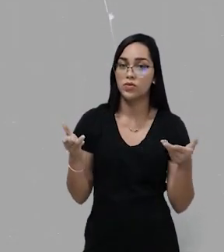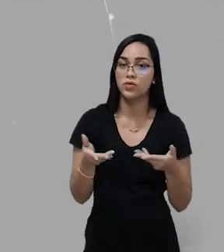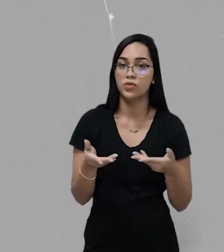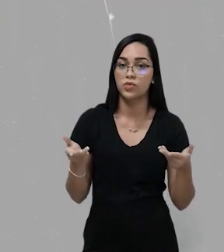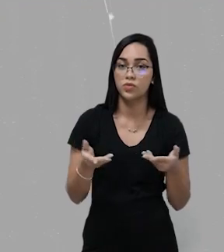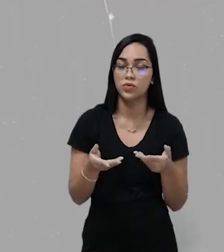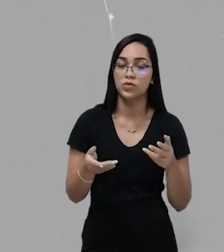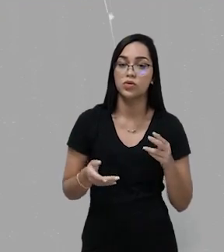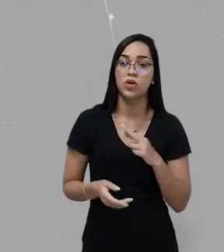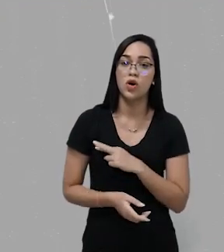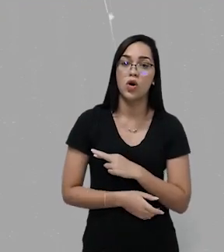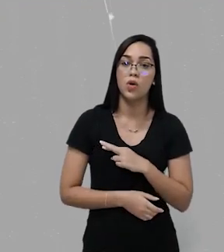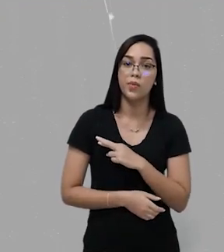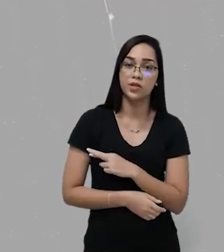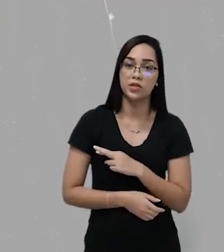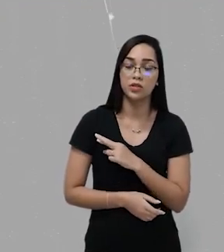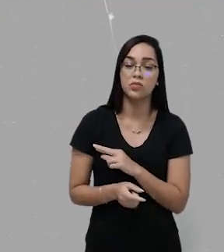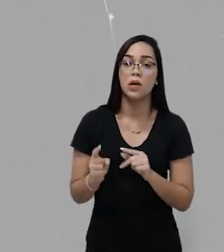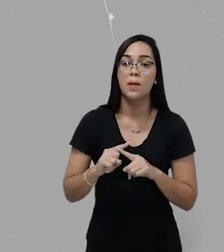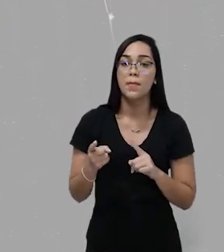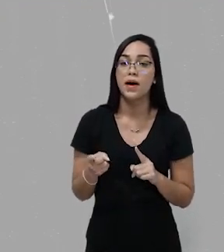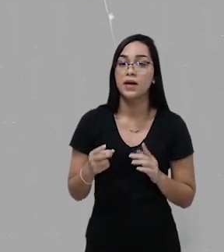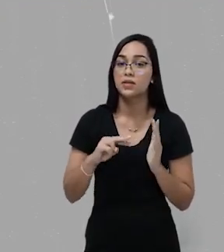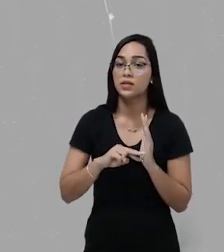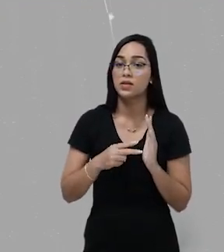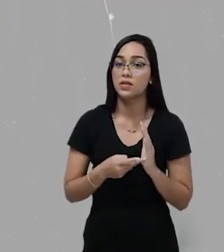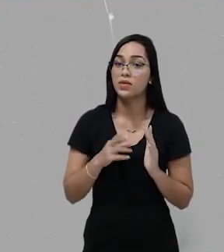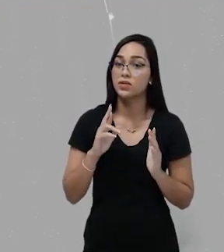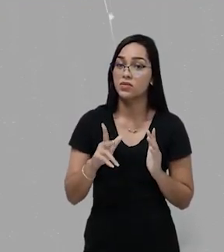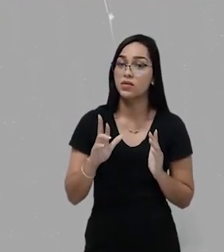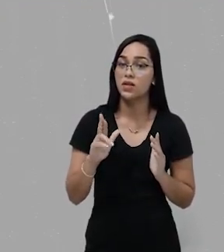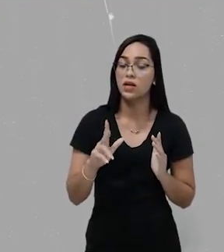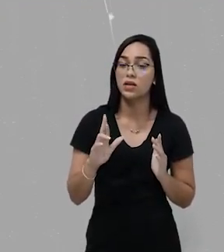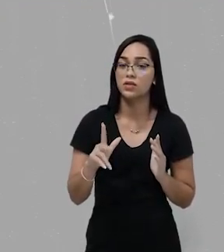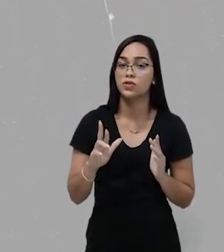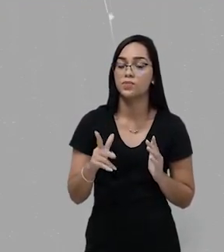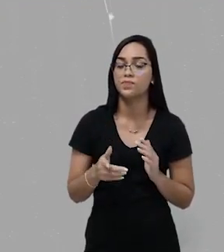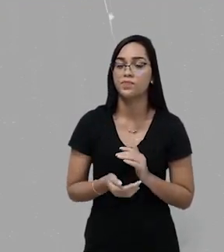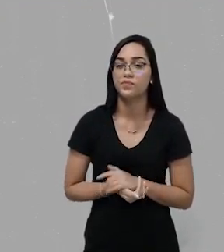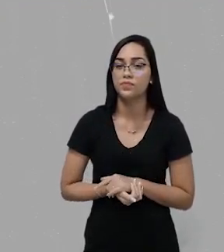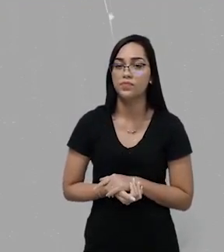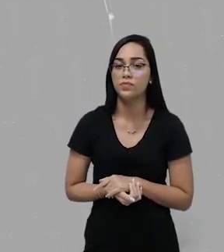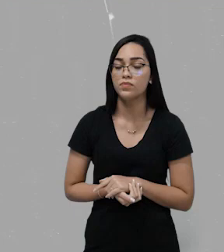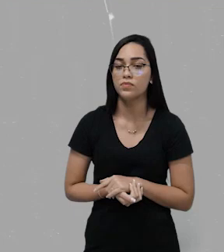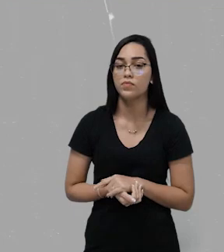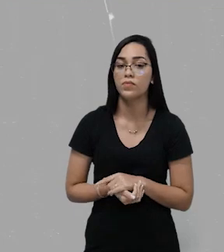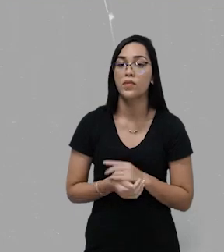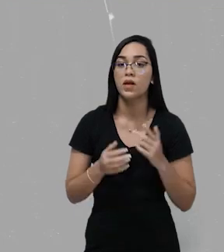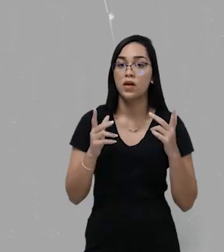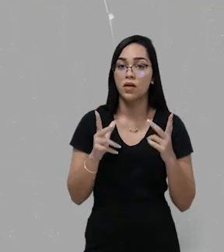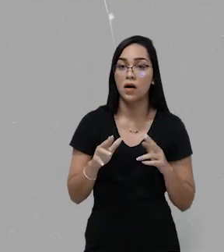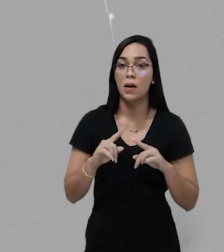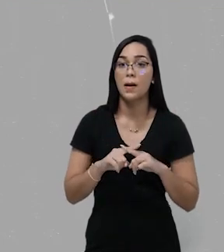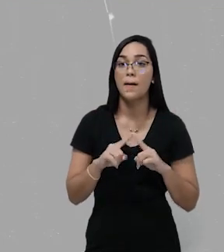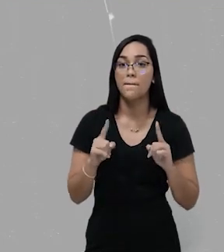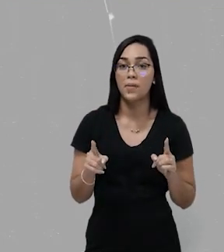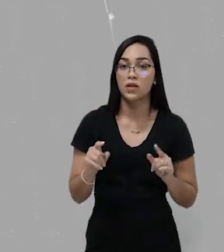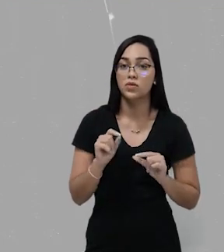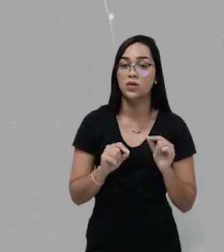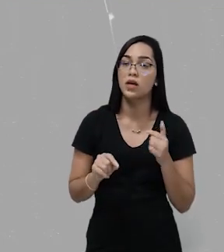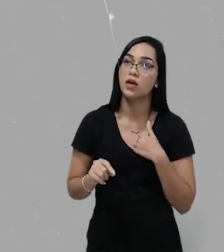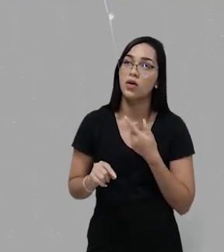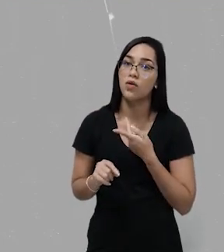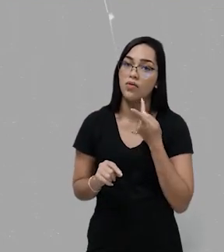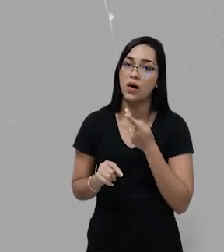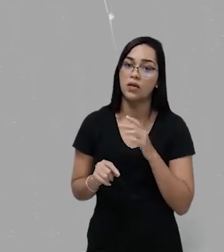hoje, romantismo, porém a significação é diferente, tá? A nomenclatura romantismo é a mesma, porém, quando eu